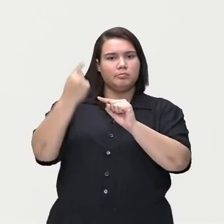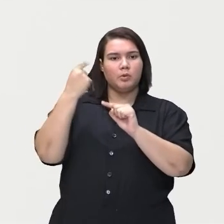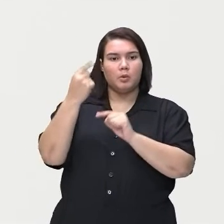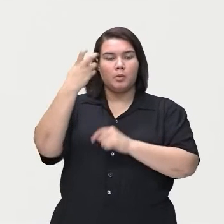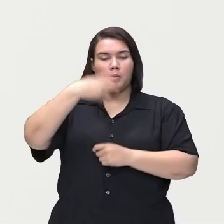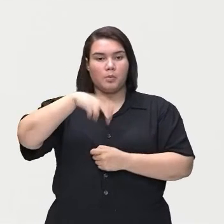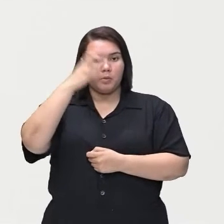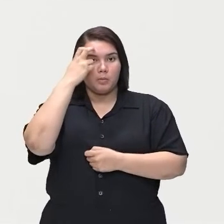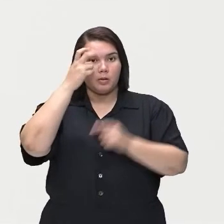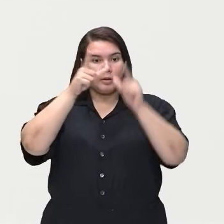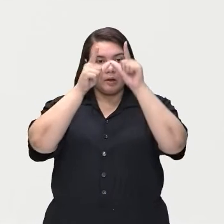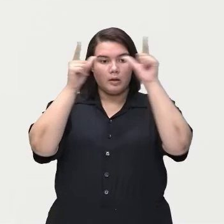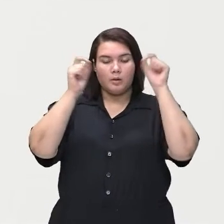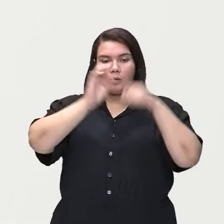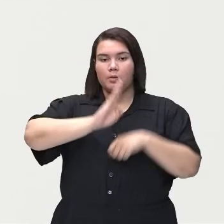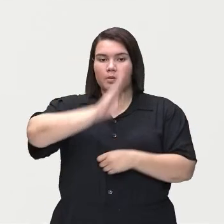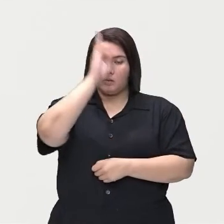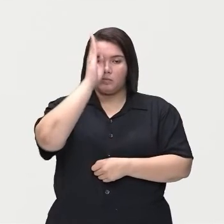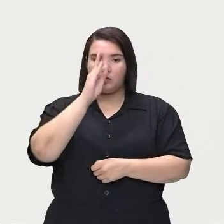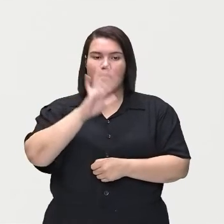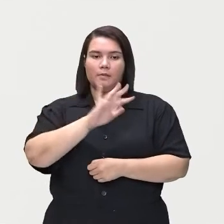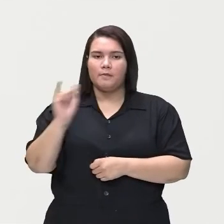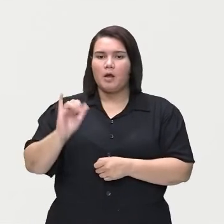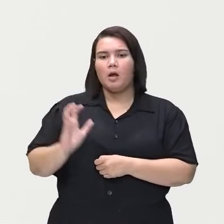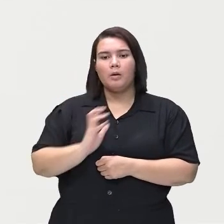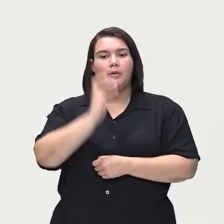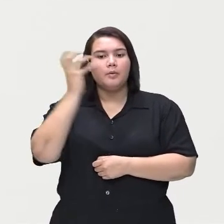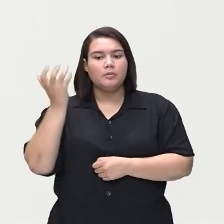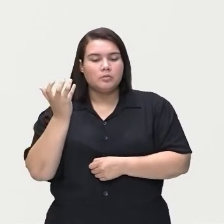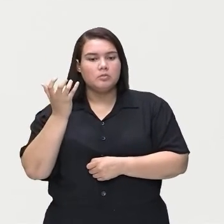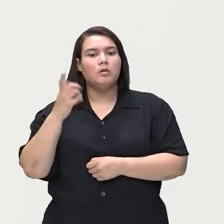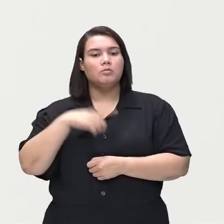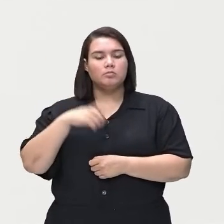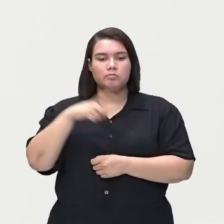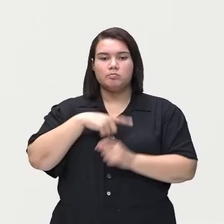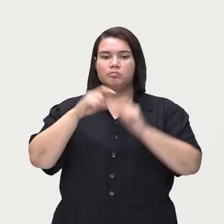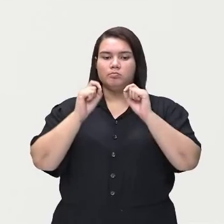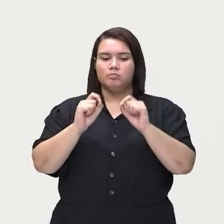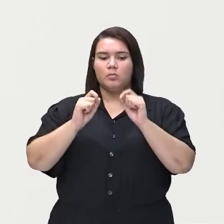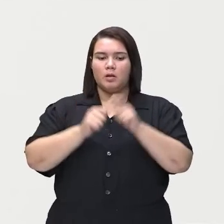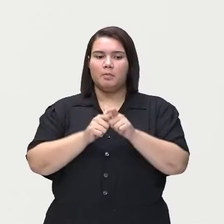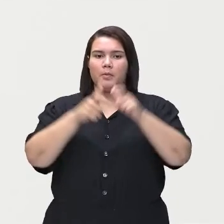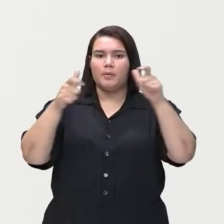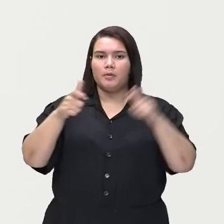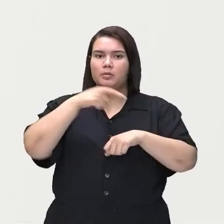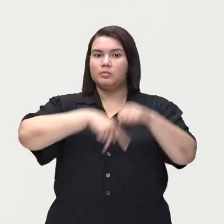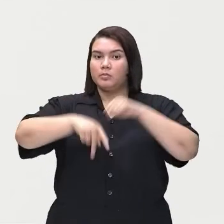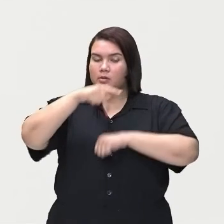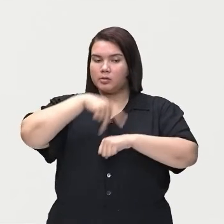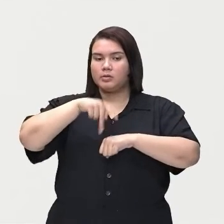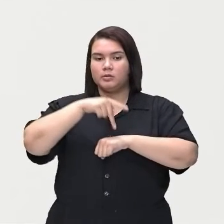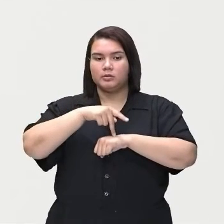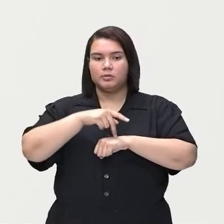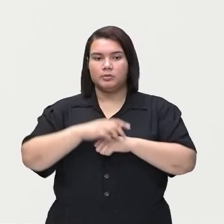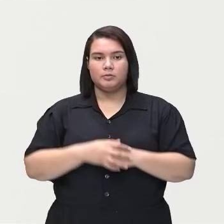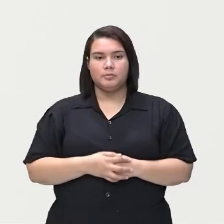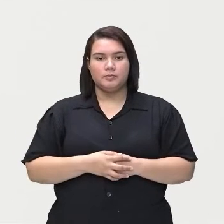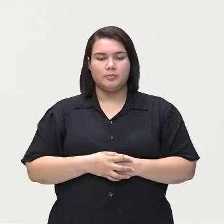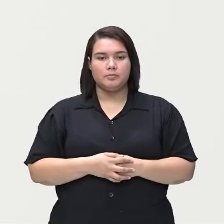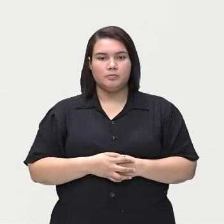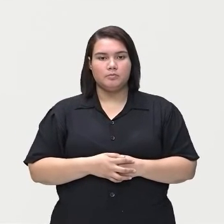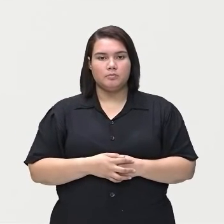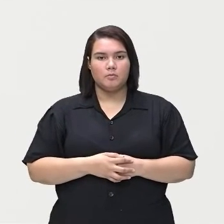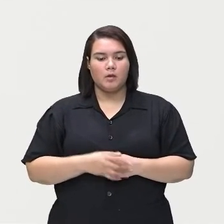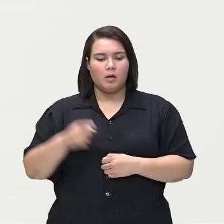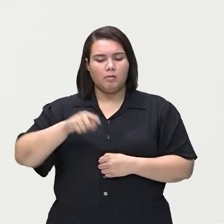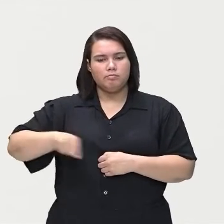cultura grego-romana. E isso vai acontecer na maioria dos países. Na maioria